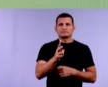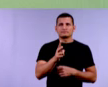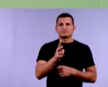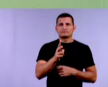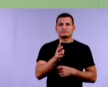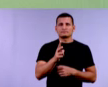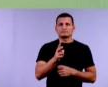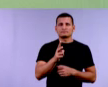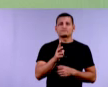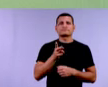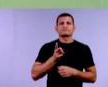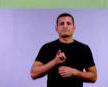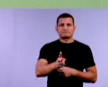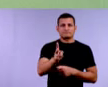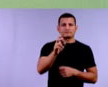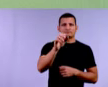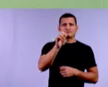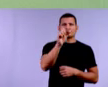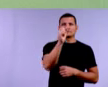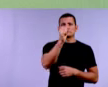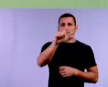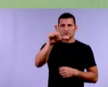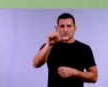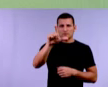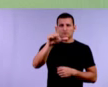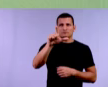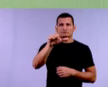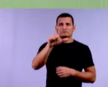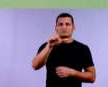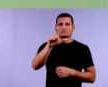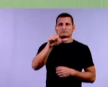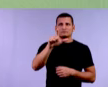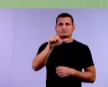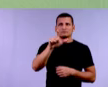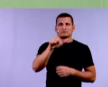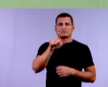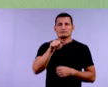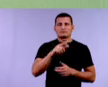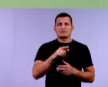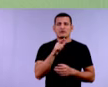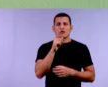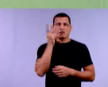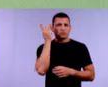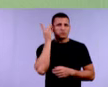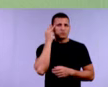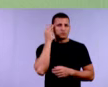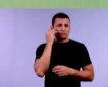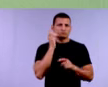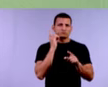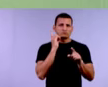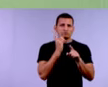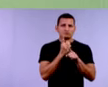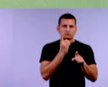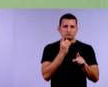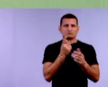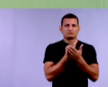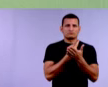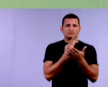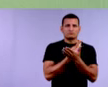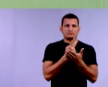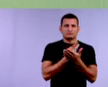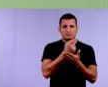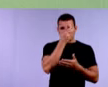ficará no singular. Então, aqui é muito comum nós encontrarmos erro aqui.